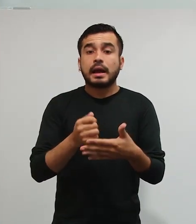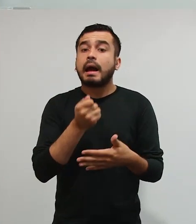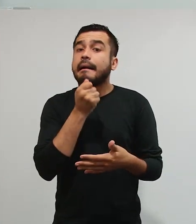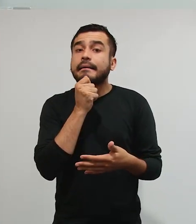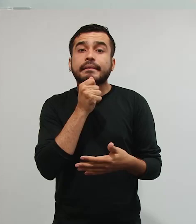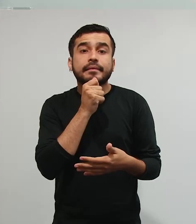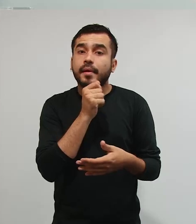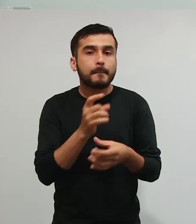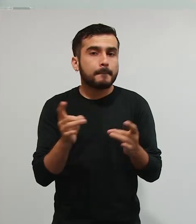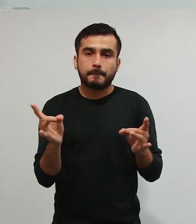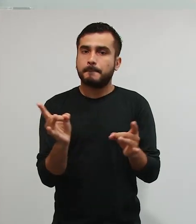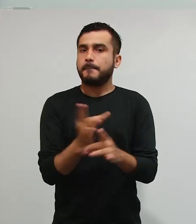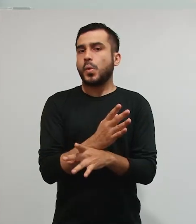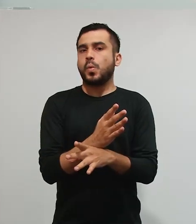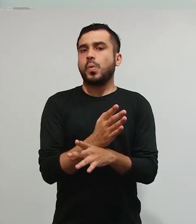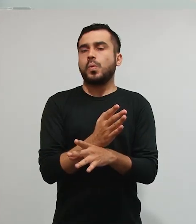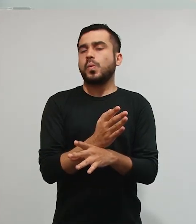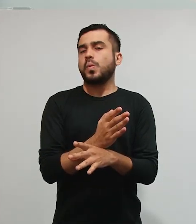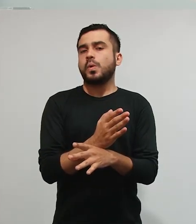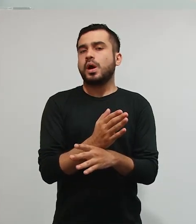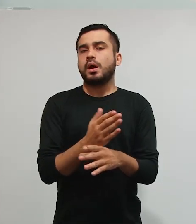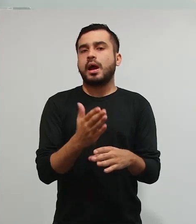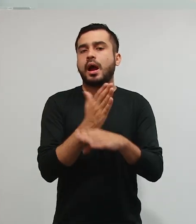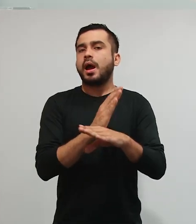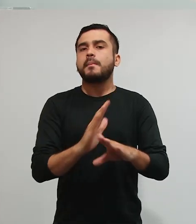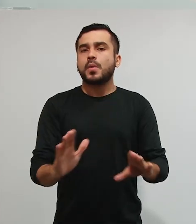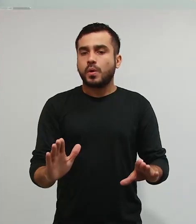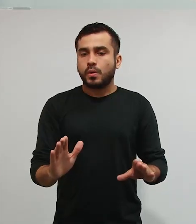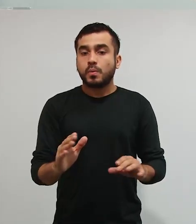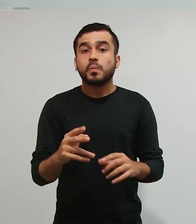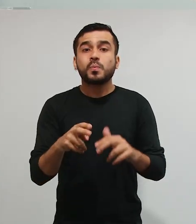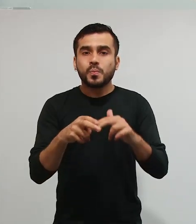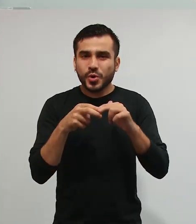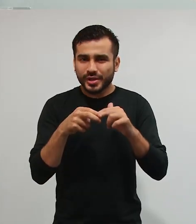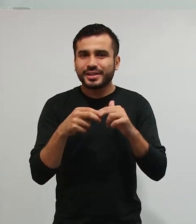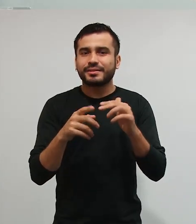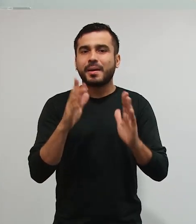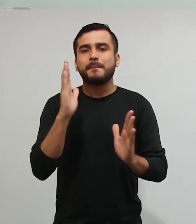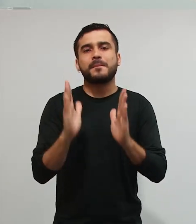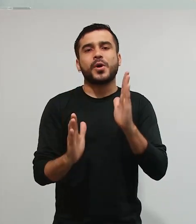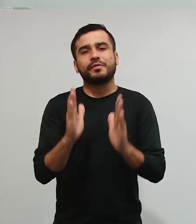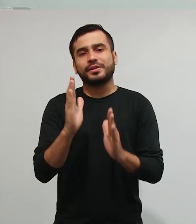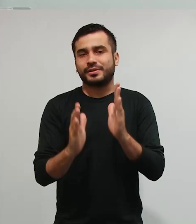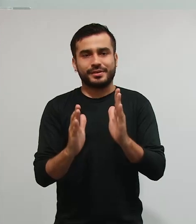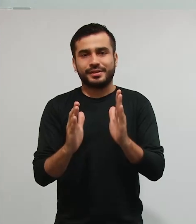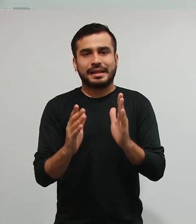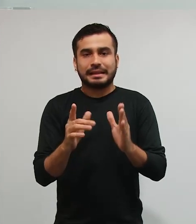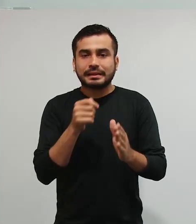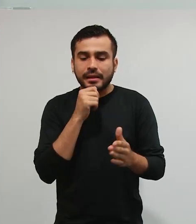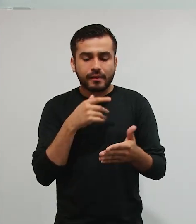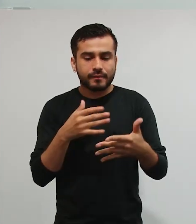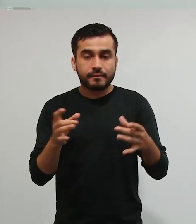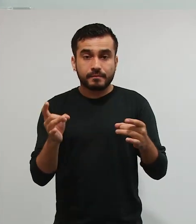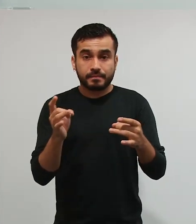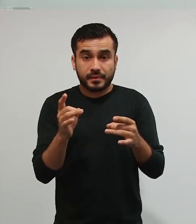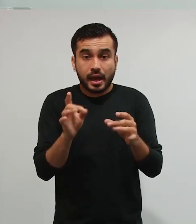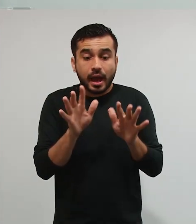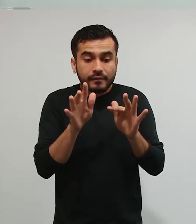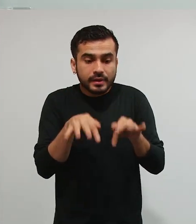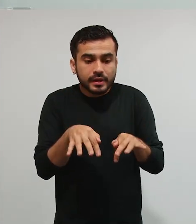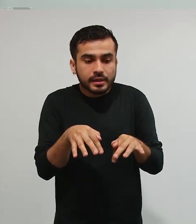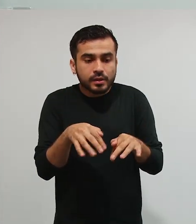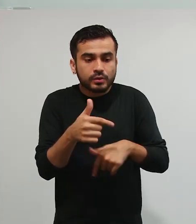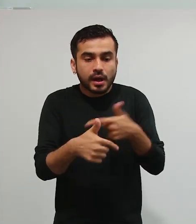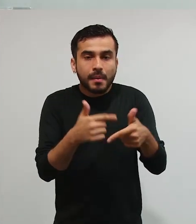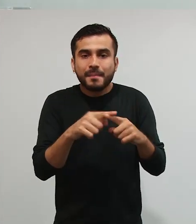momento não encerra o debate. Quer dizer, você não. Por isso que é provisório, entendeu? Não acabou. Você está